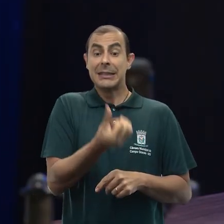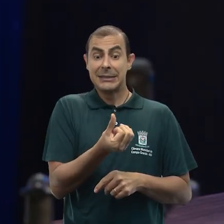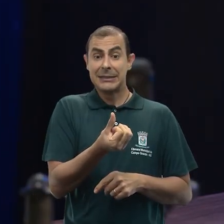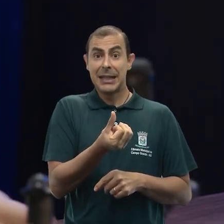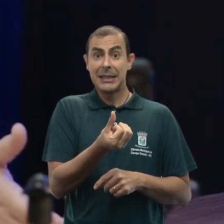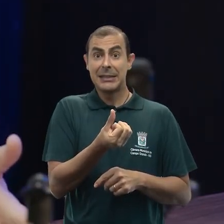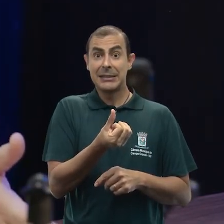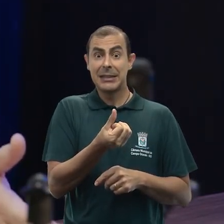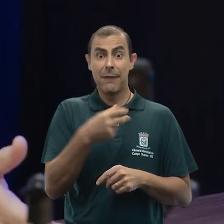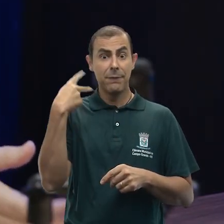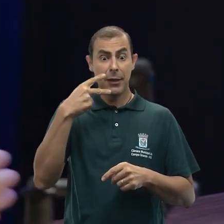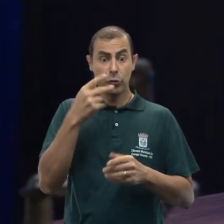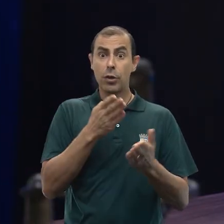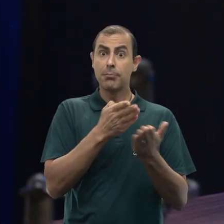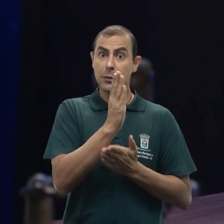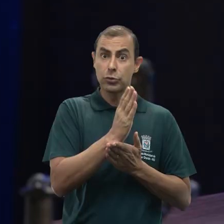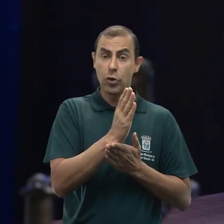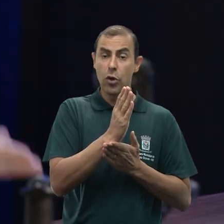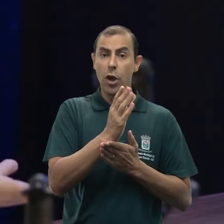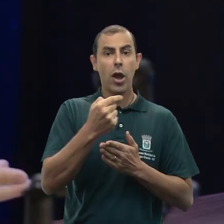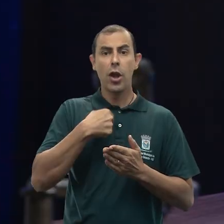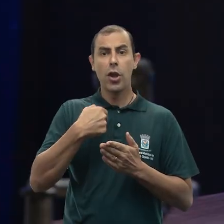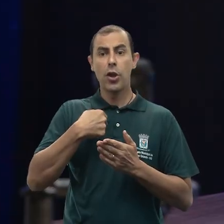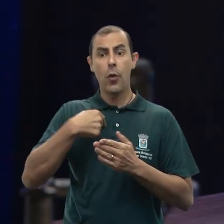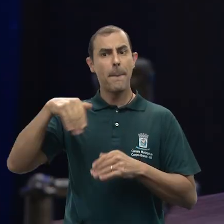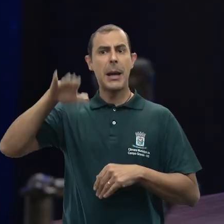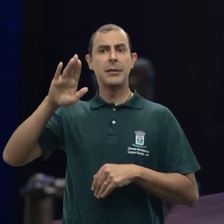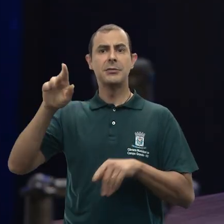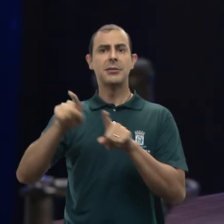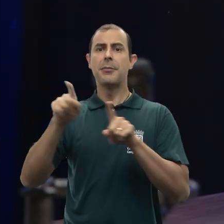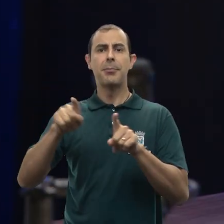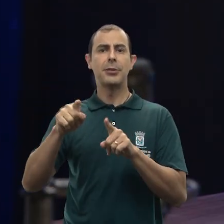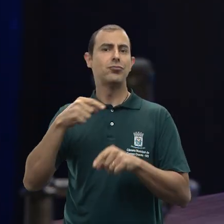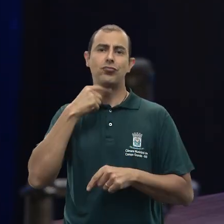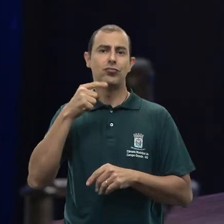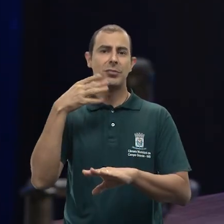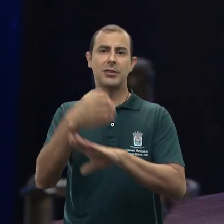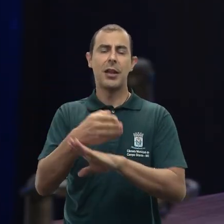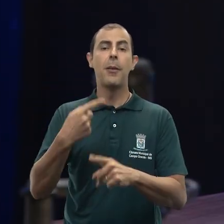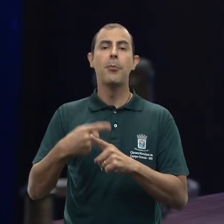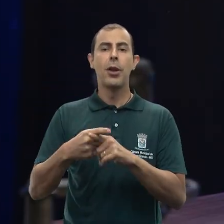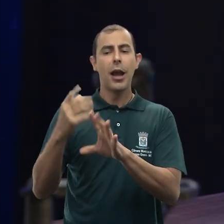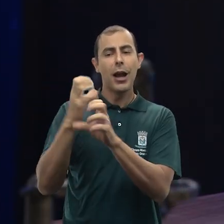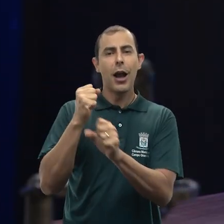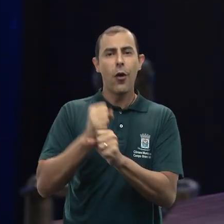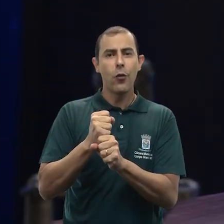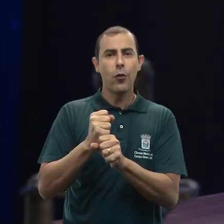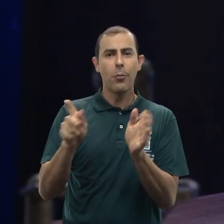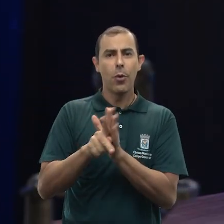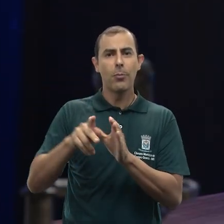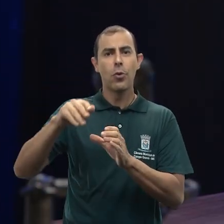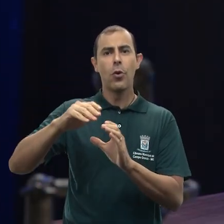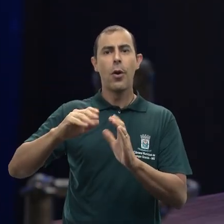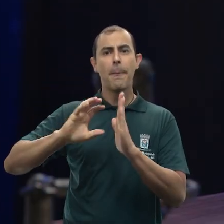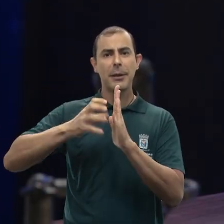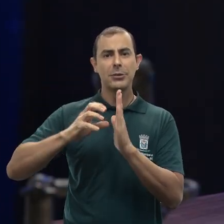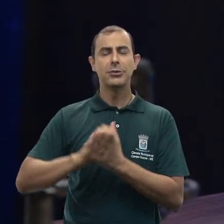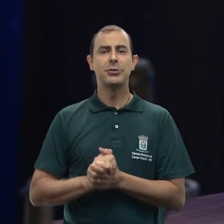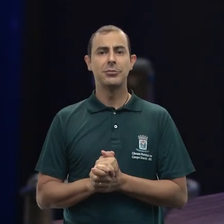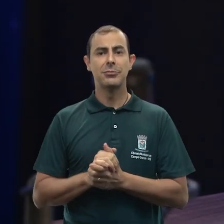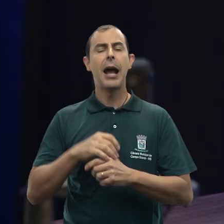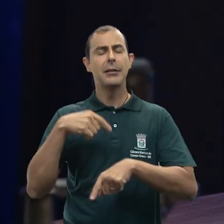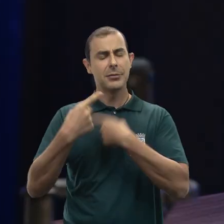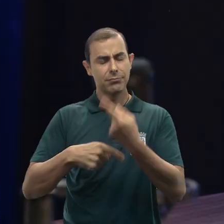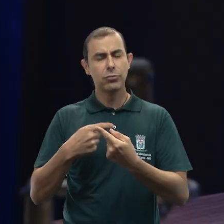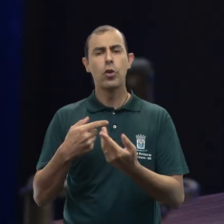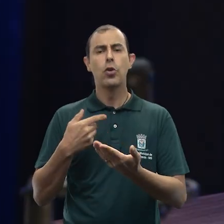legislatura passada, mas não virei vereador por conta do cálculo de legenda. E continuei trabalhando com políticas públicas, ampliei meu trabalho